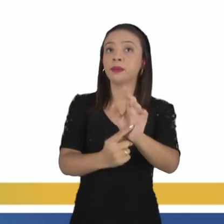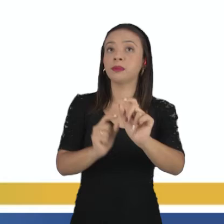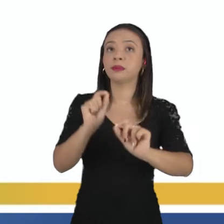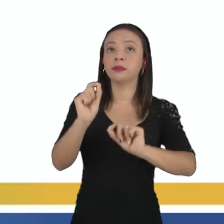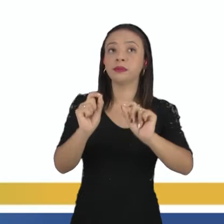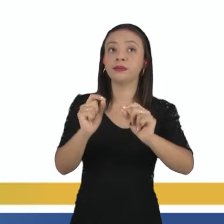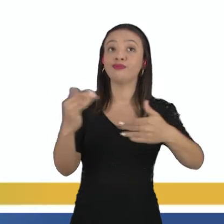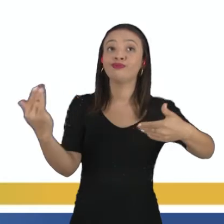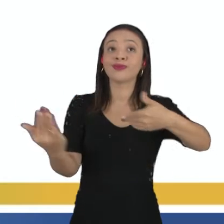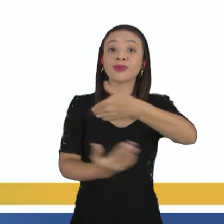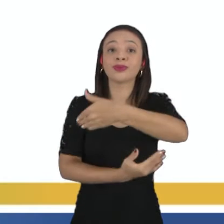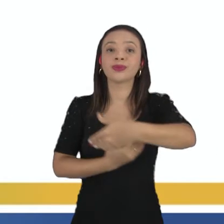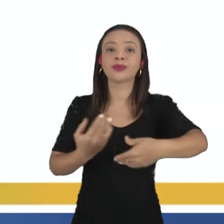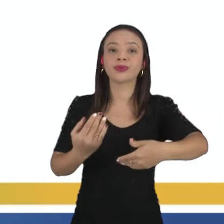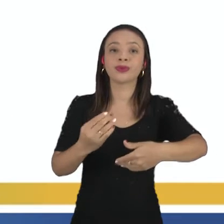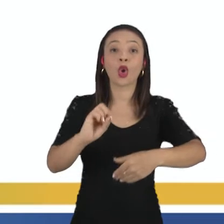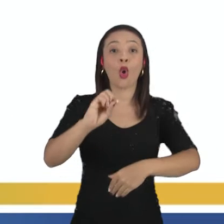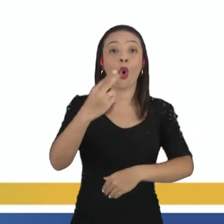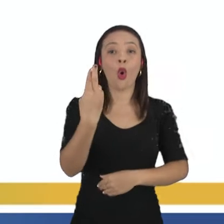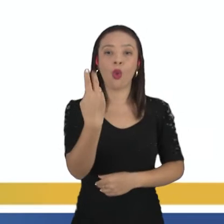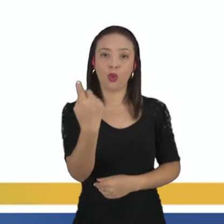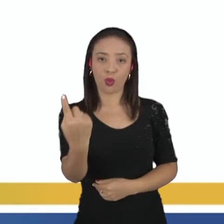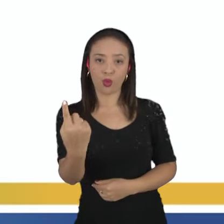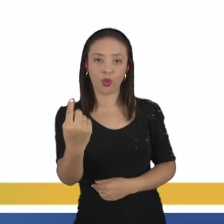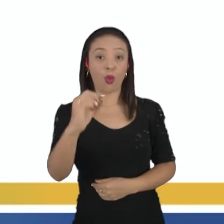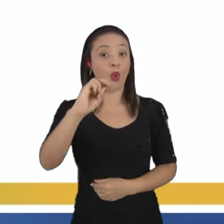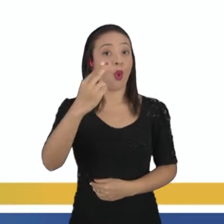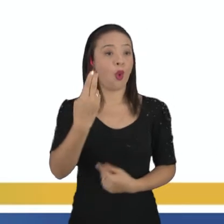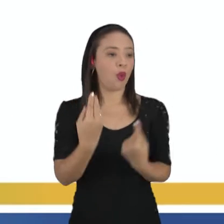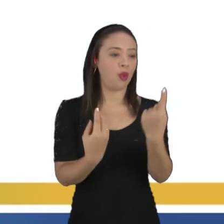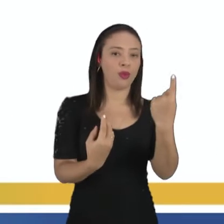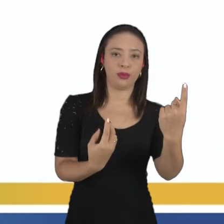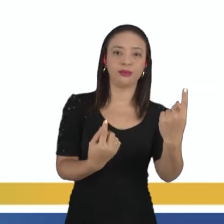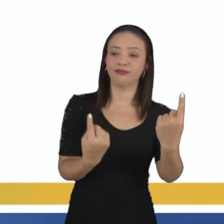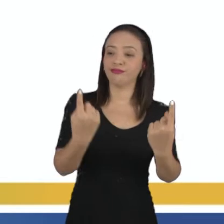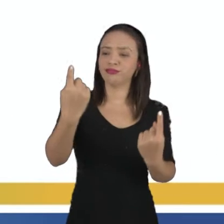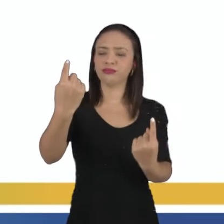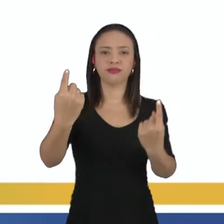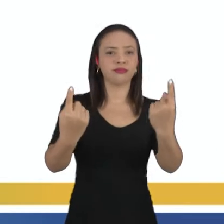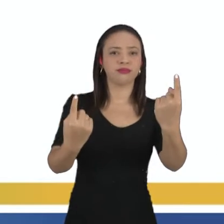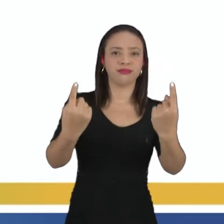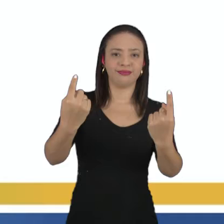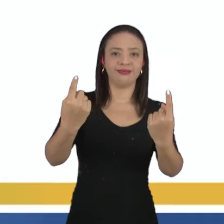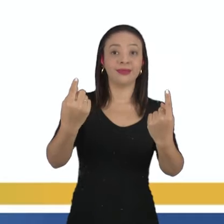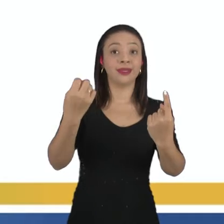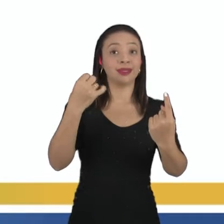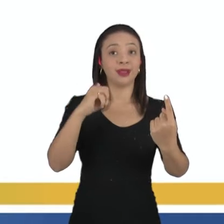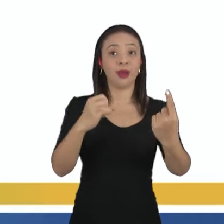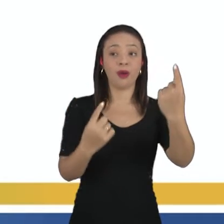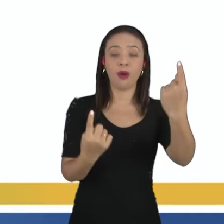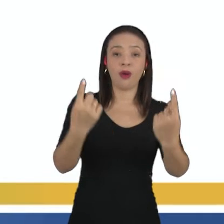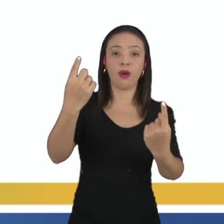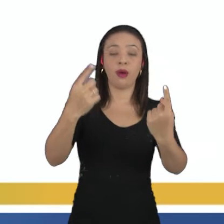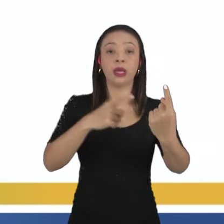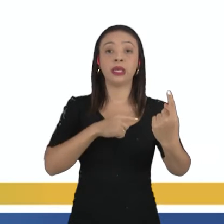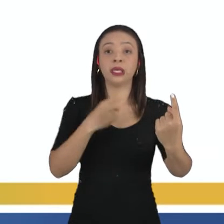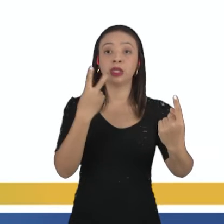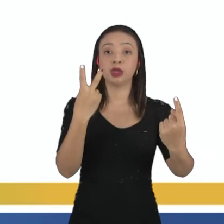uma relação de alternância entre dois polos, ou seja, quando se alterna, né, nós temos